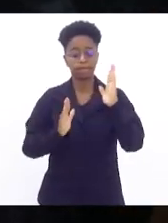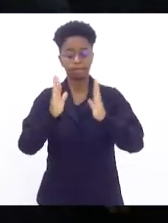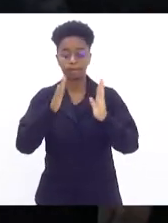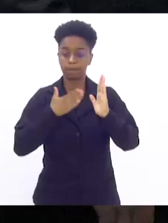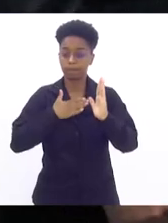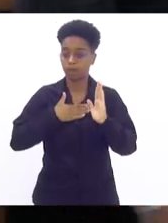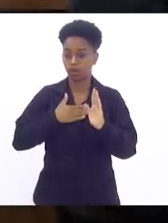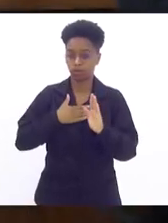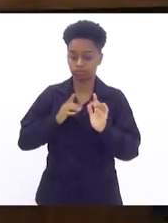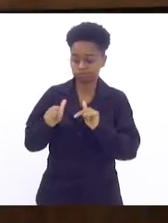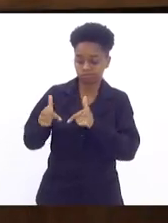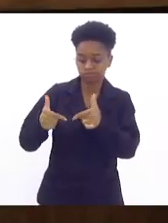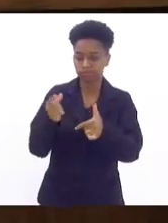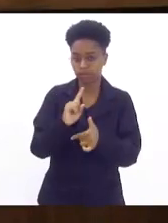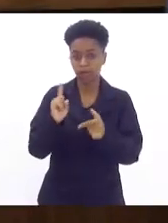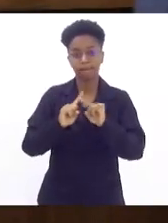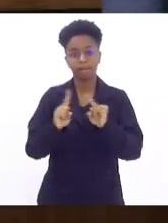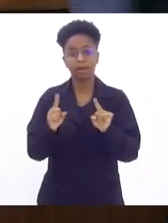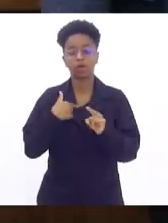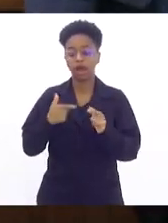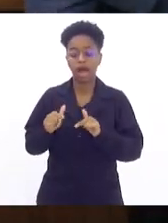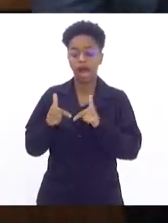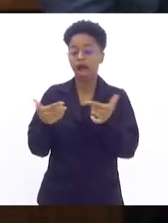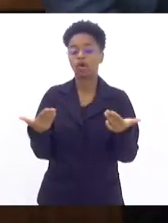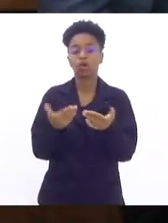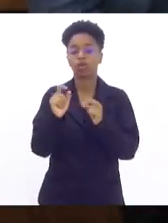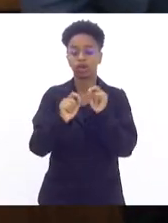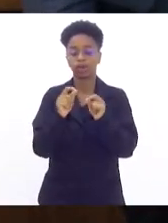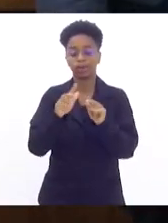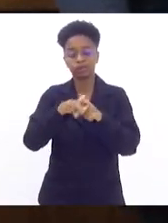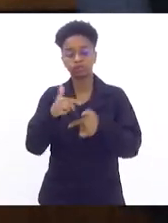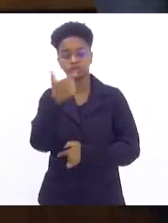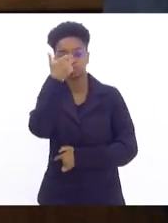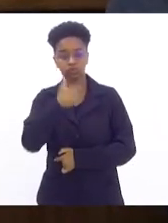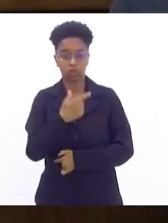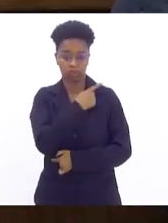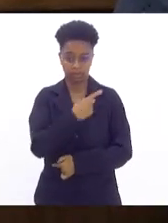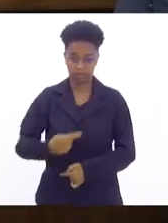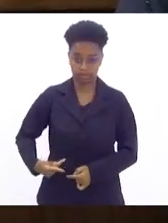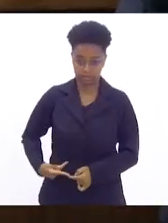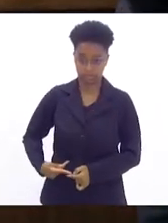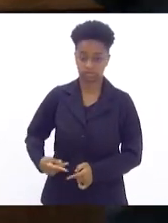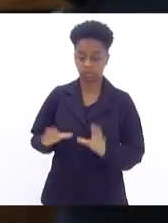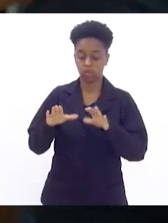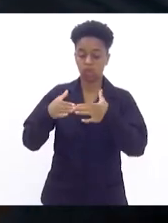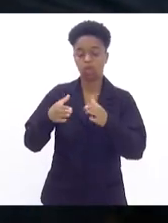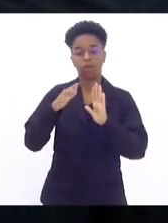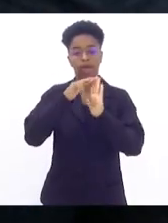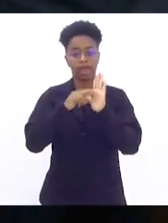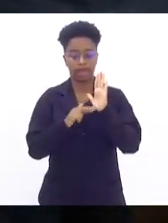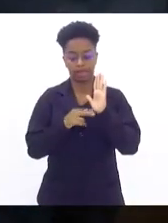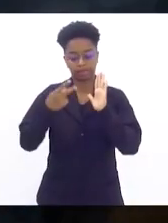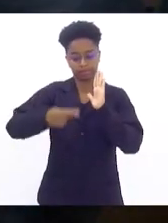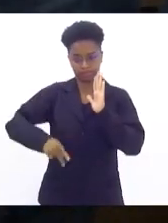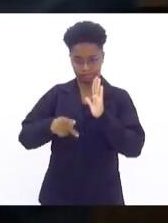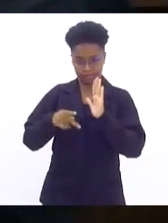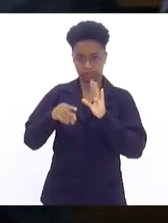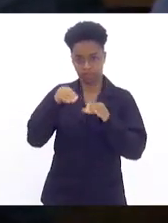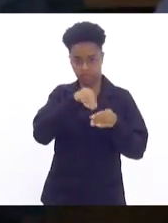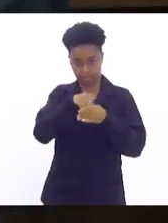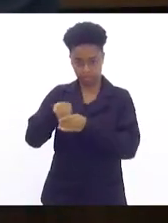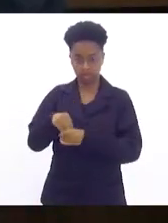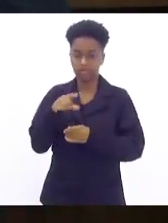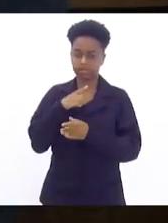essa intervenção nesse momento em como o presidente da Comissão de normas internas presentes existem